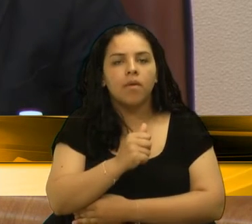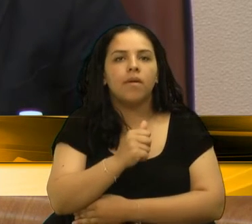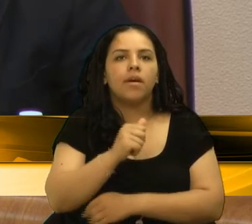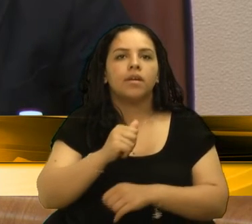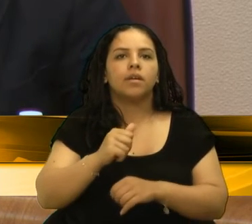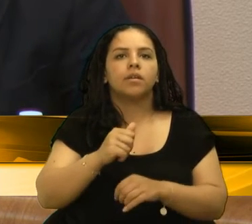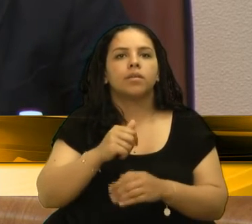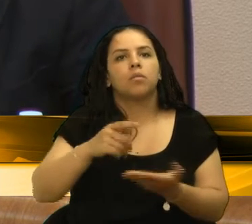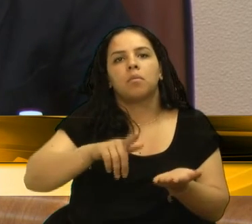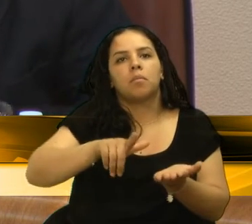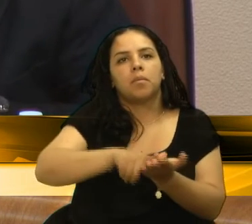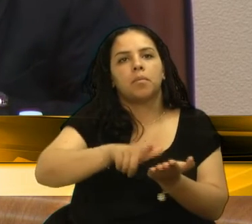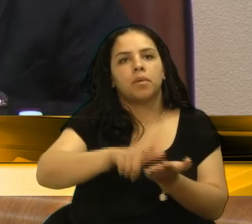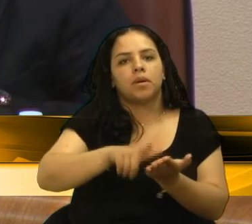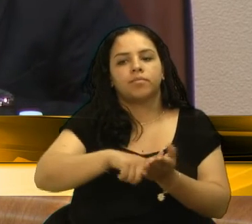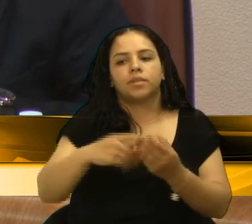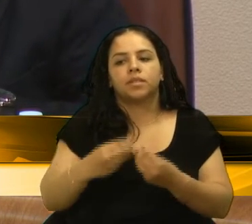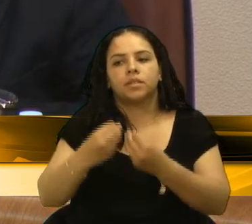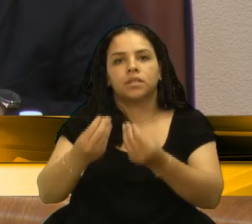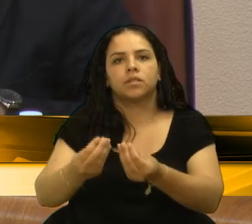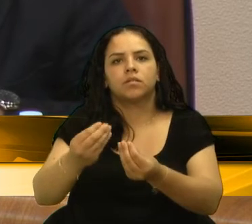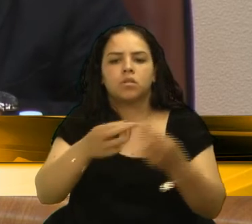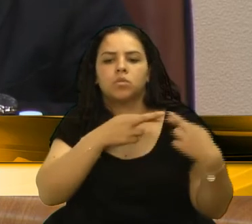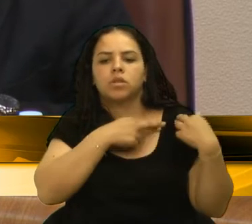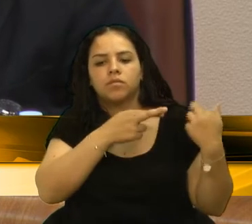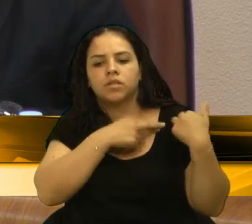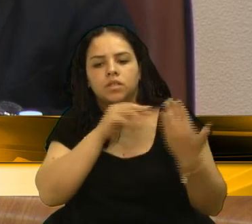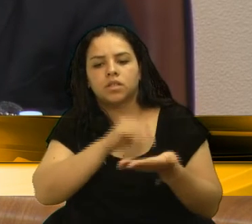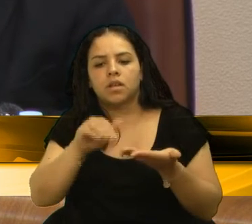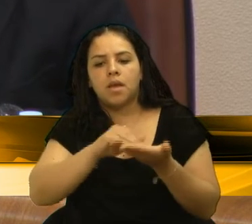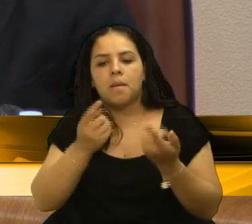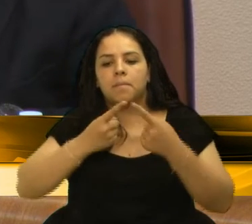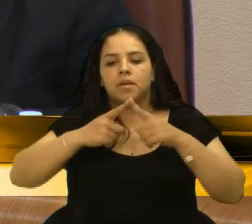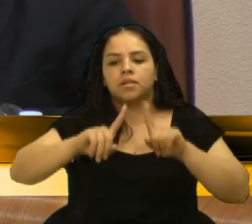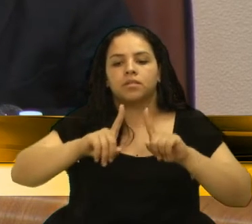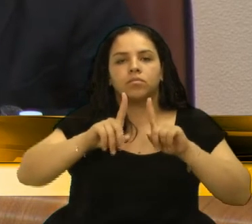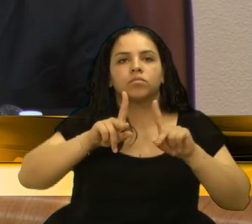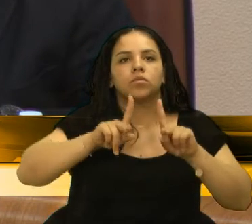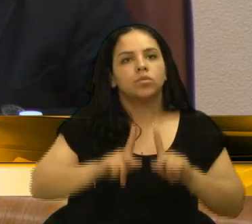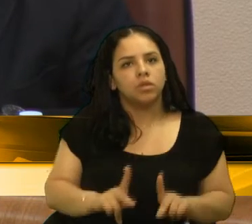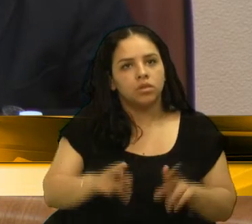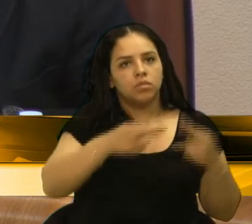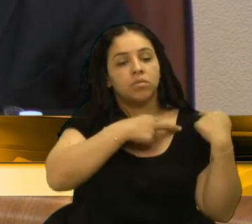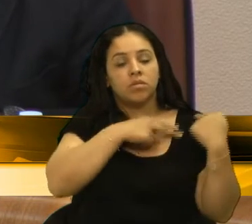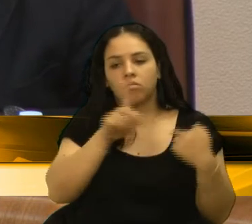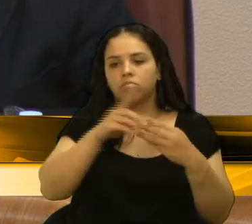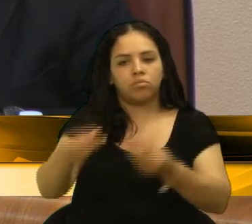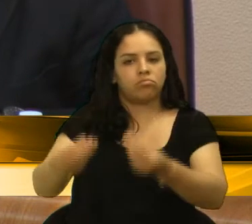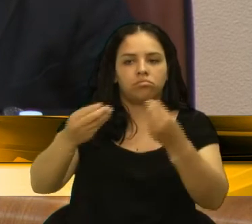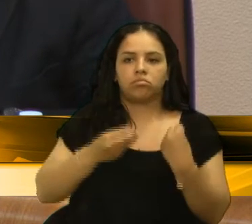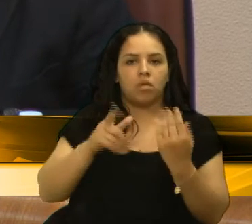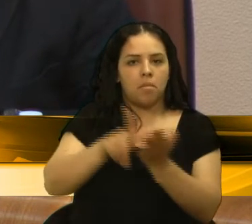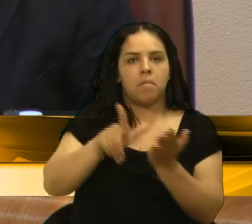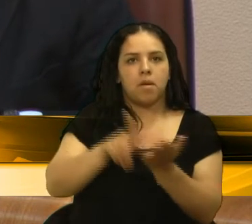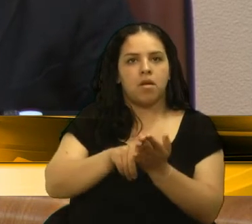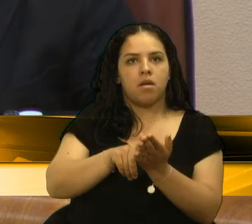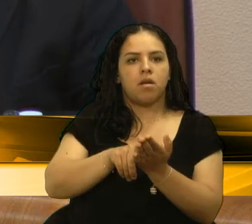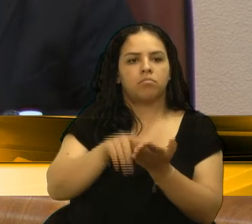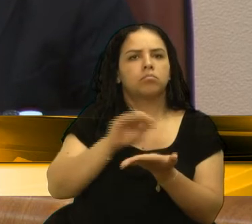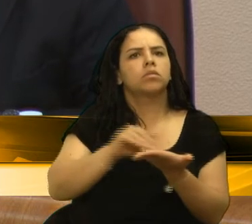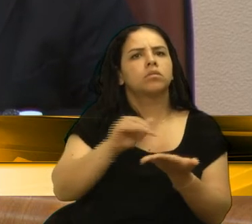com uma responsabilização às secretarias municipais e sim ao requerente que não entrega a documentação. Senhora Mirângela